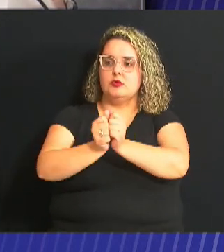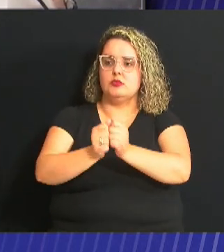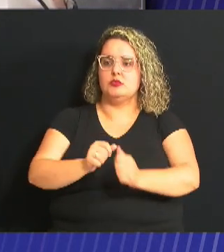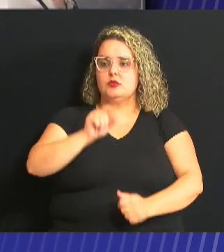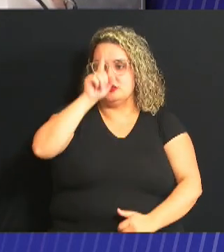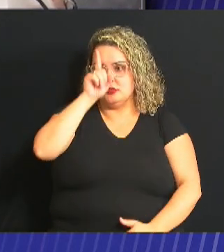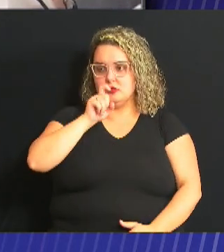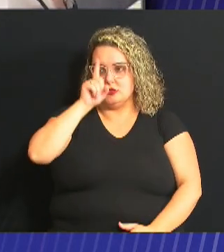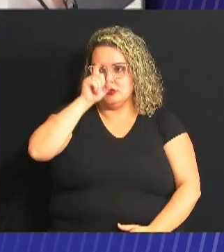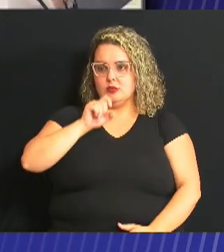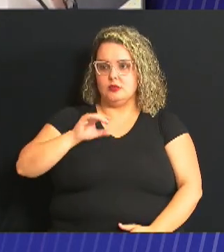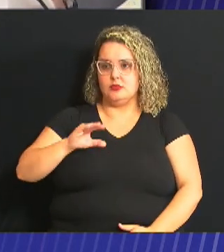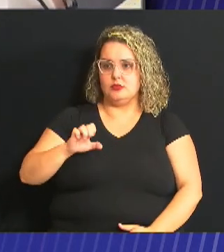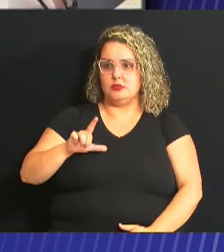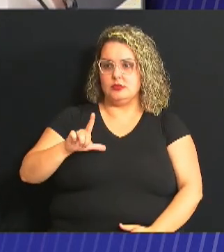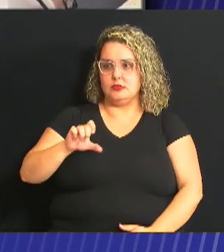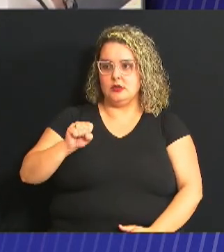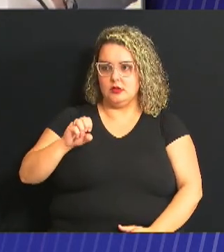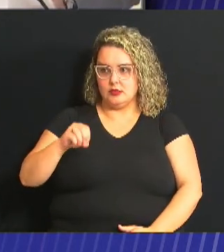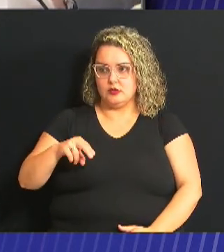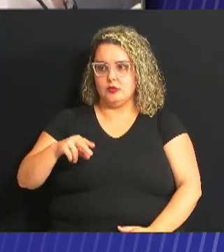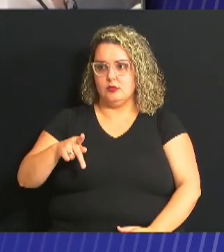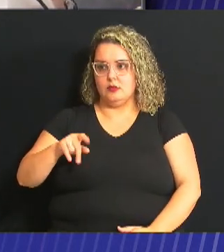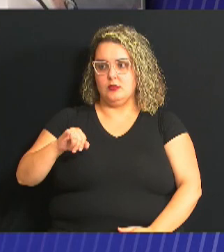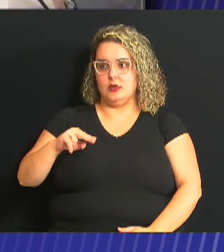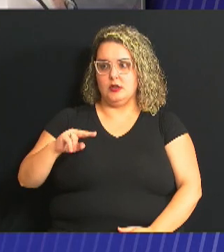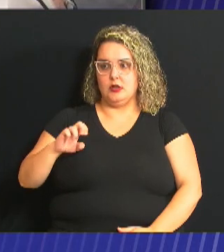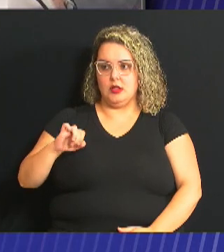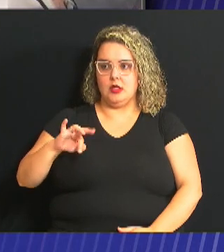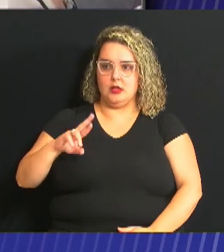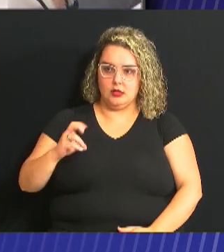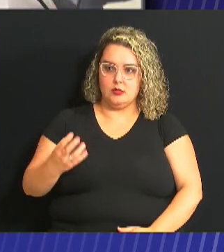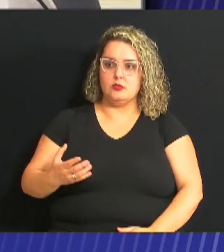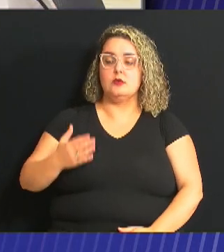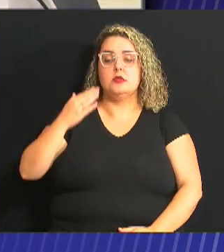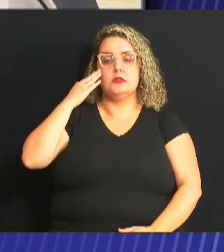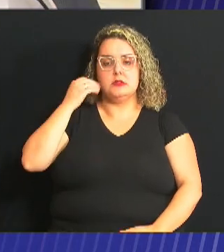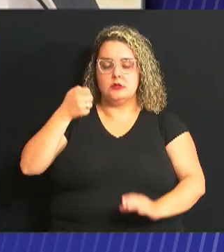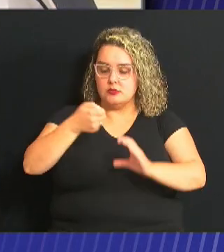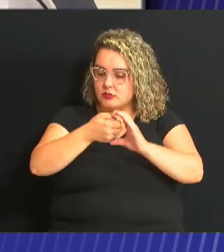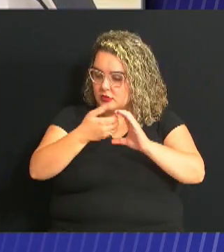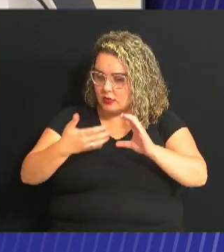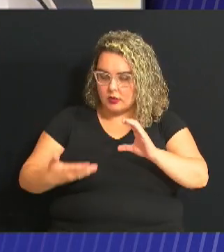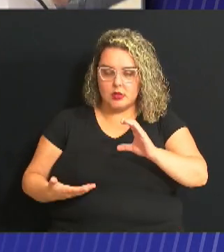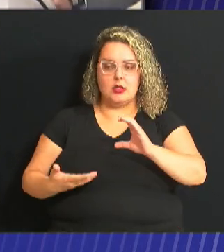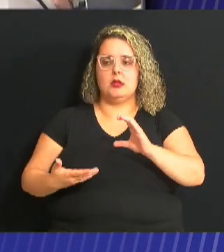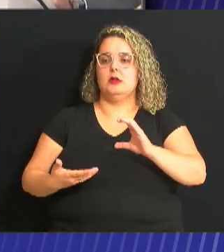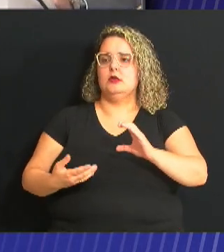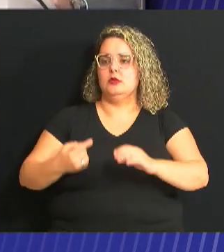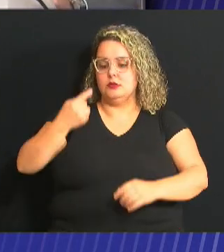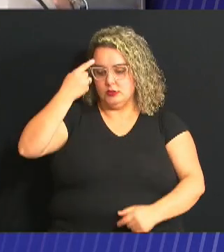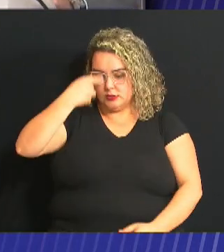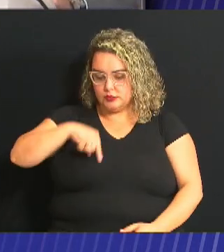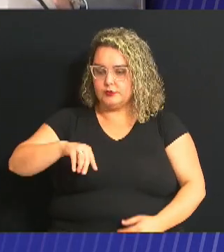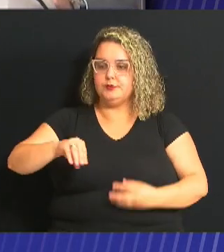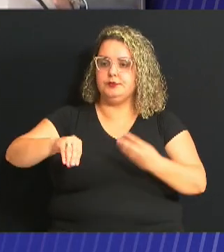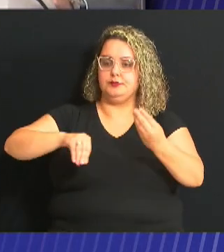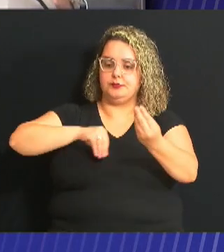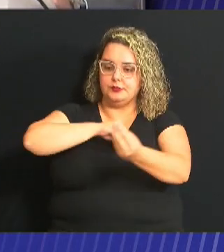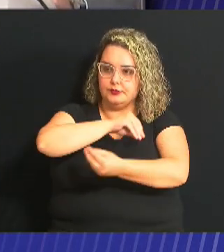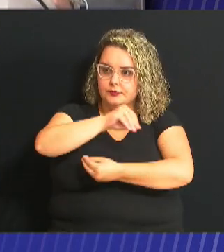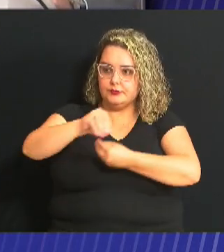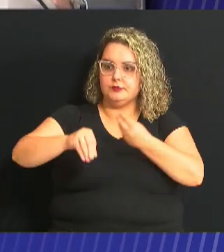Hospital Celso Pierro. Eu sei do seu caráter, eu sei do seu envolvimento com a dor